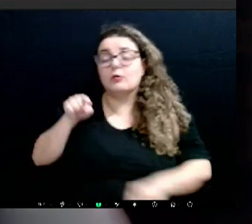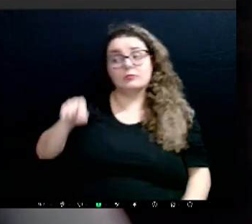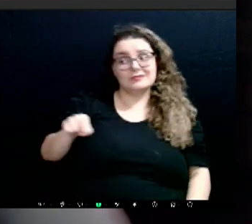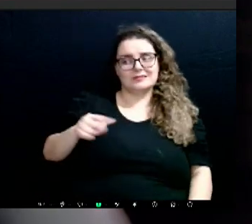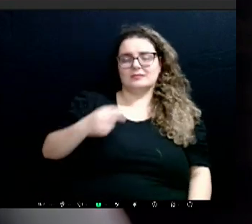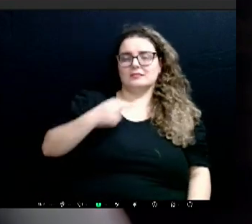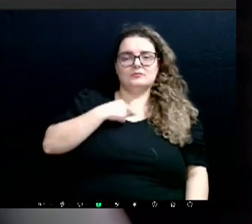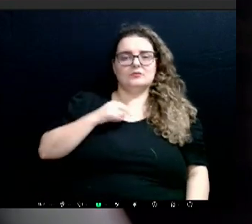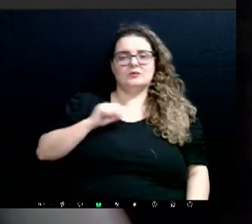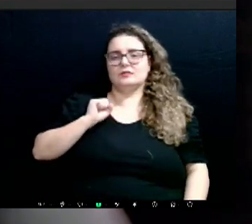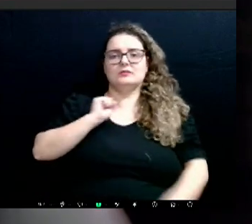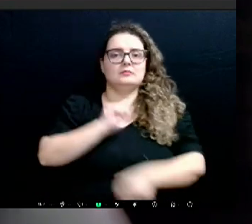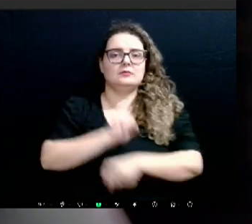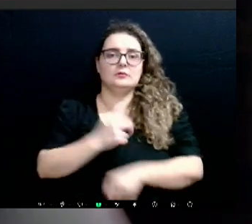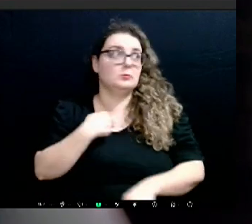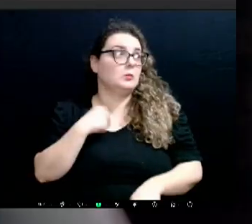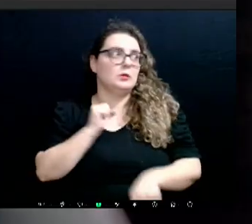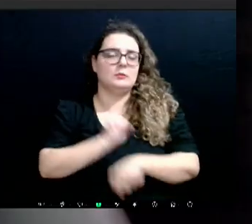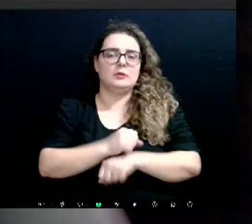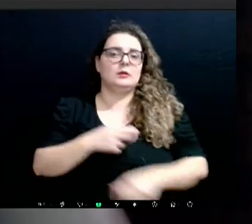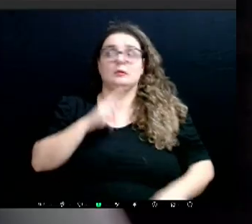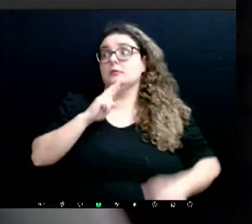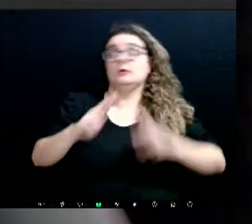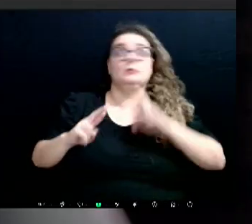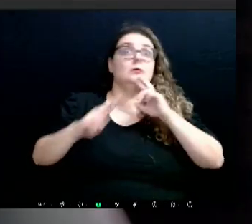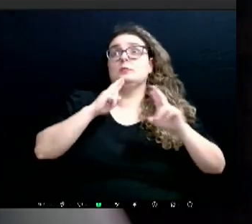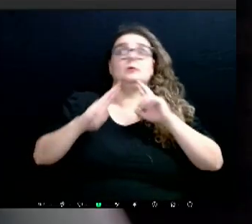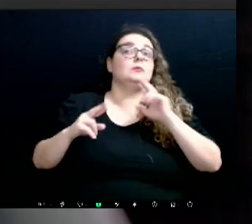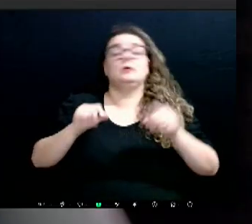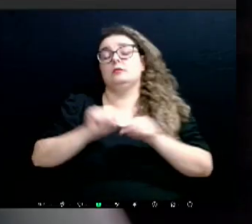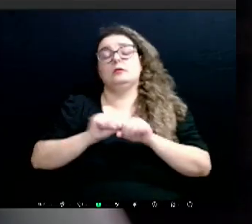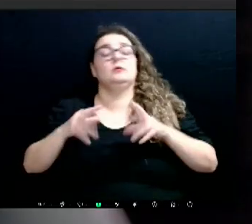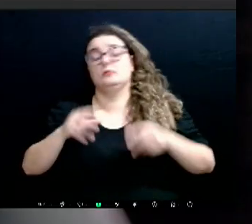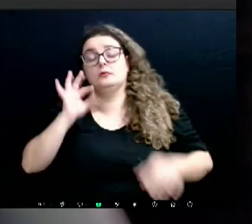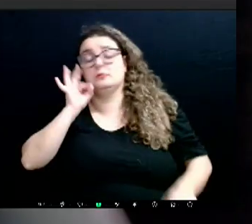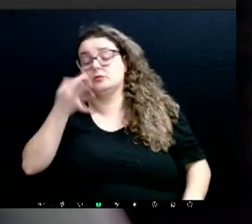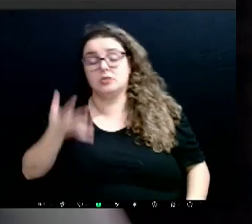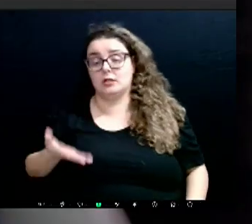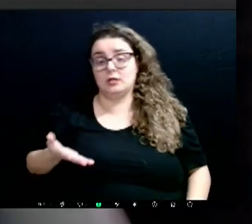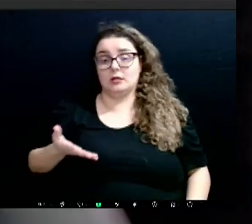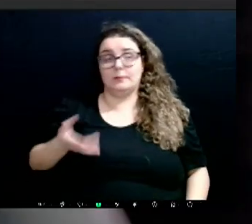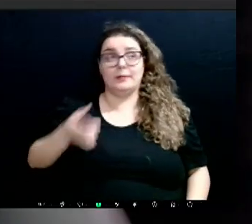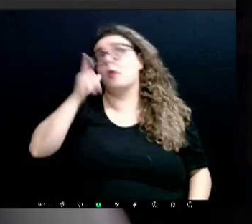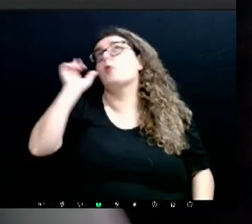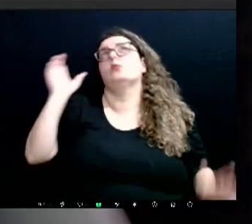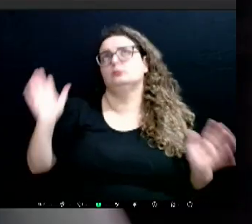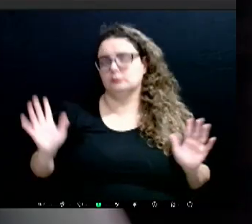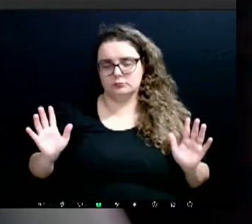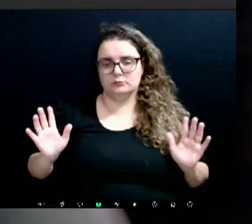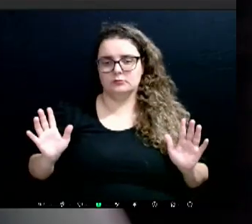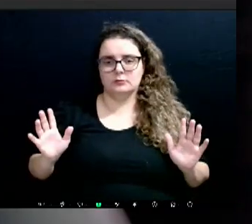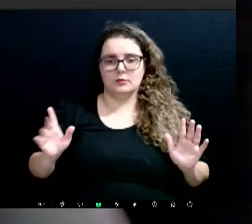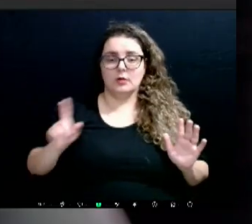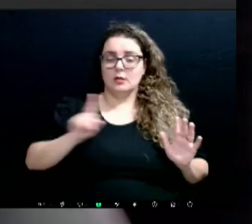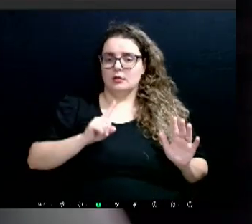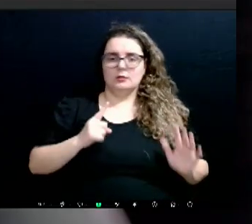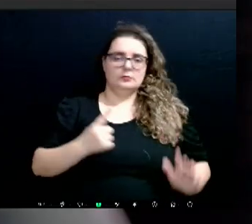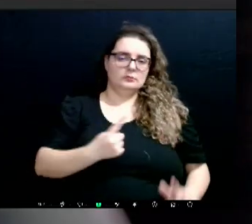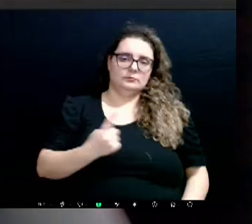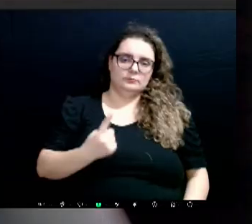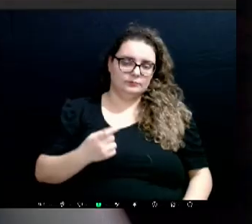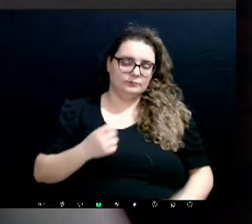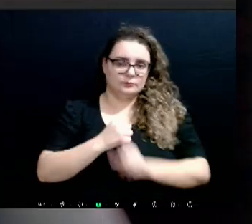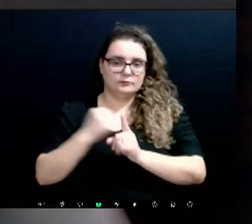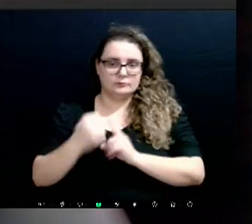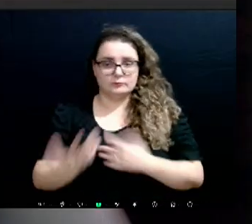podendo esperar, tem que responder, tem que fazer tudo rapidamente. Então, você não vai estar se isolando socialmente, até